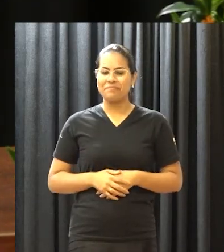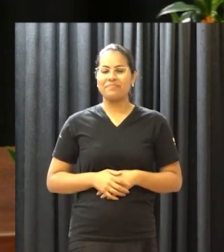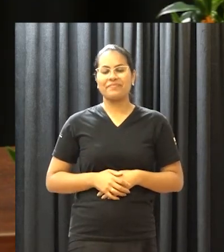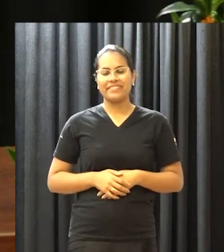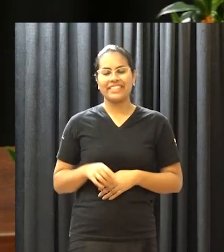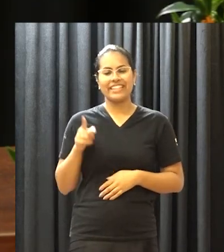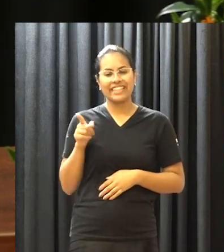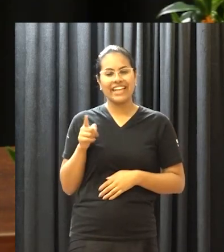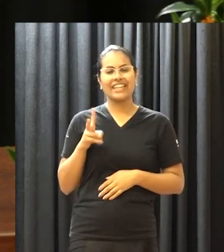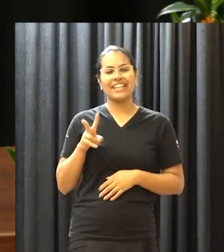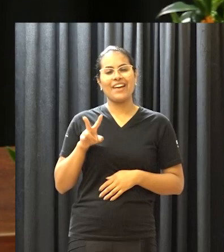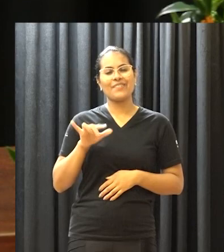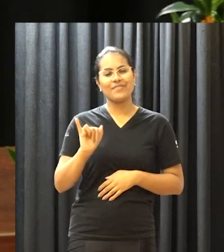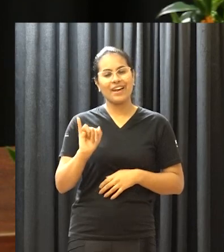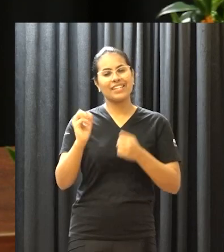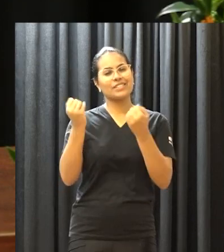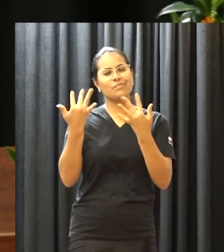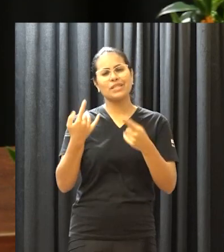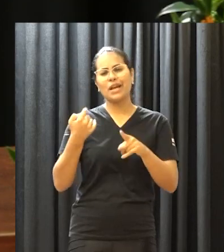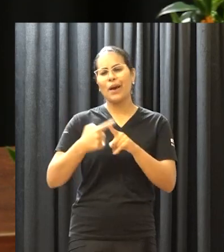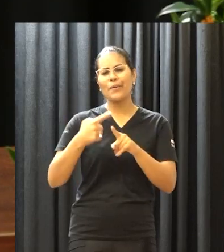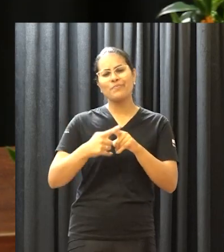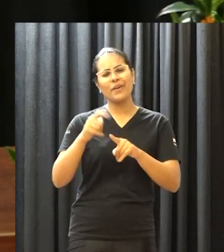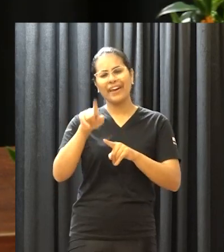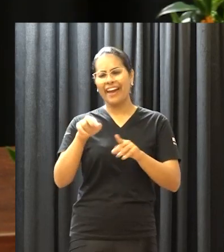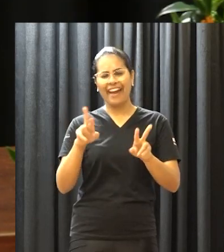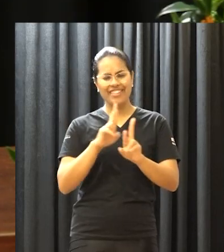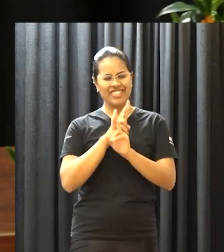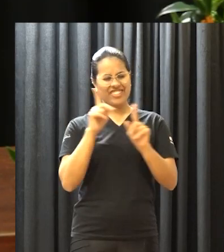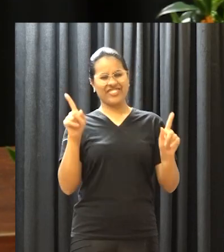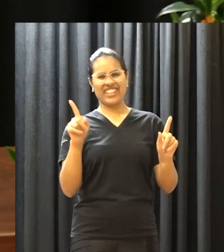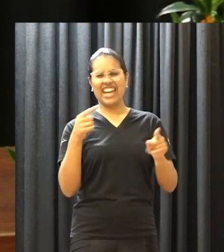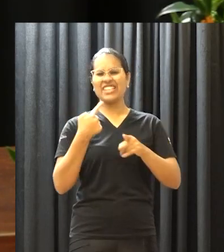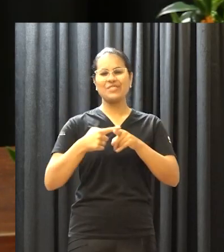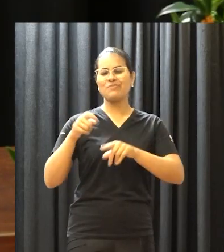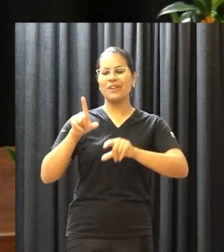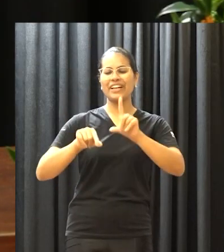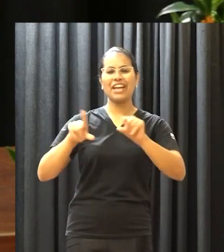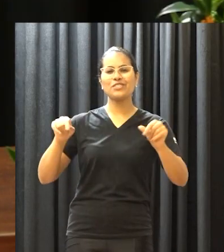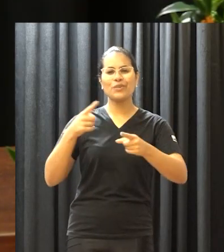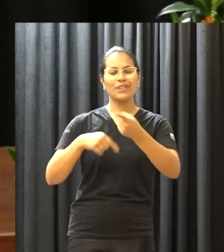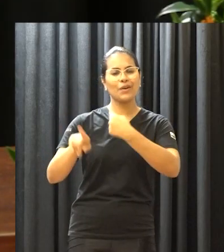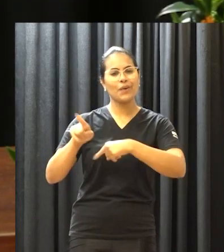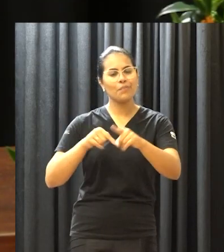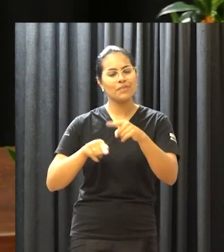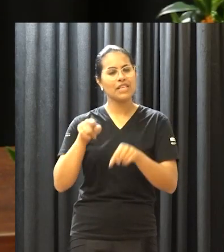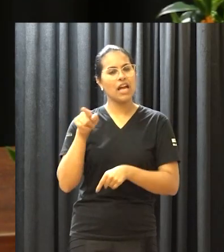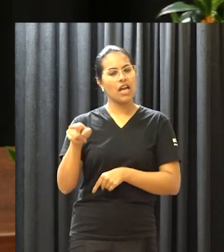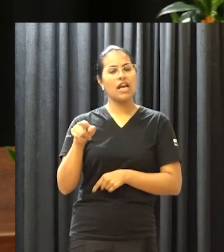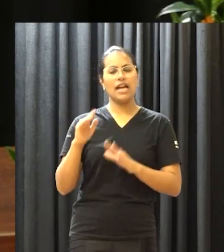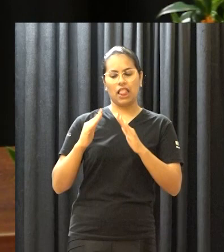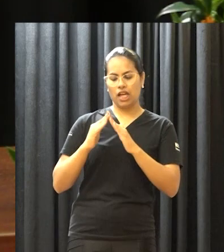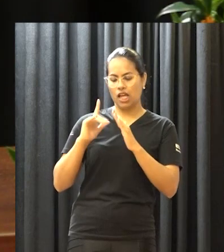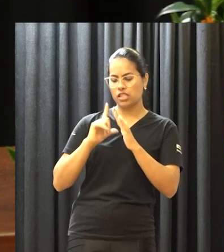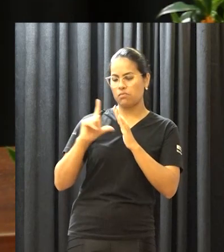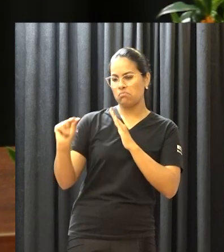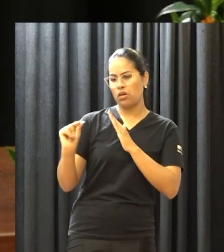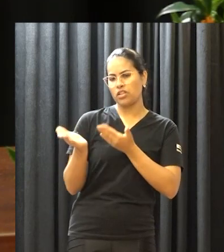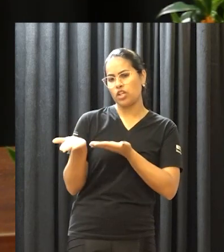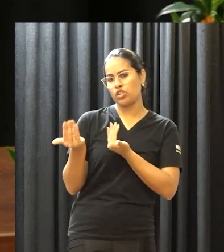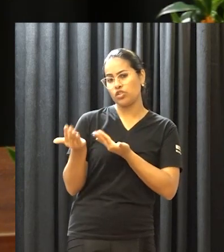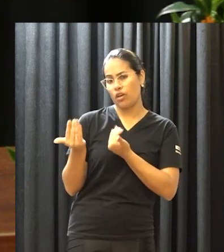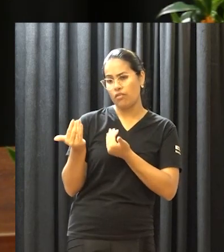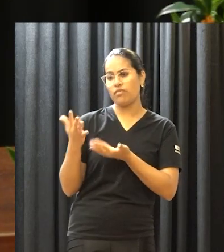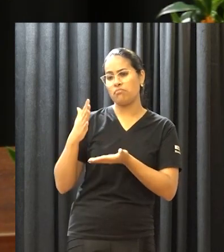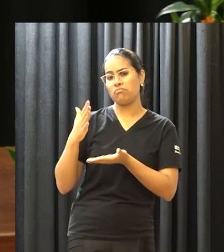que ela é ovelha negra, por que ela escolhe essa música. Ela sai de casa muito jovem, nos anos 80, para viver com uma